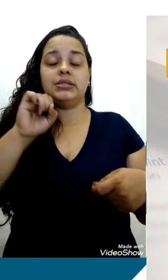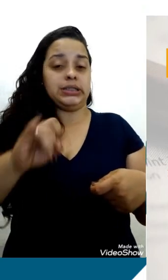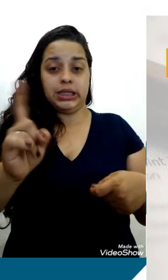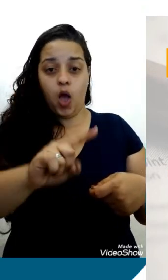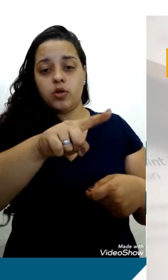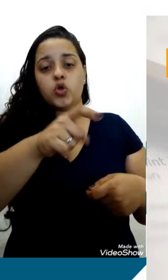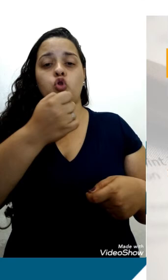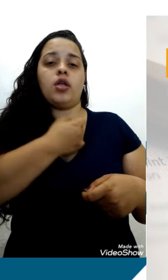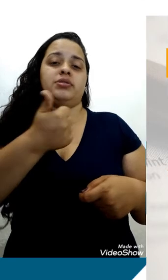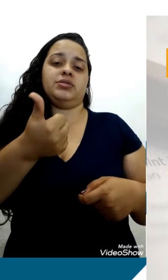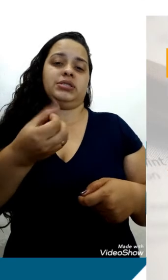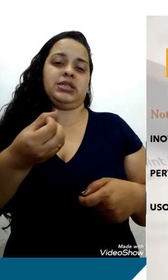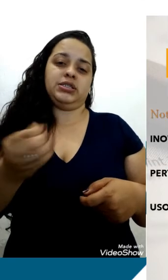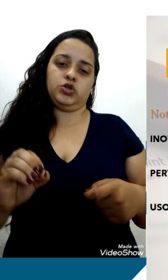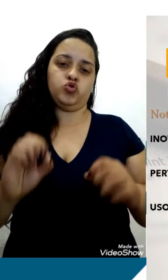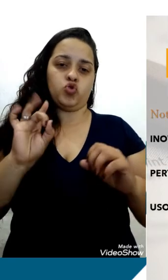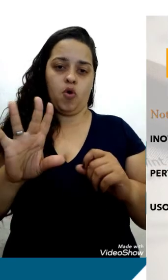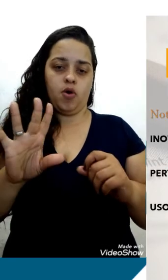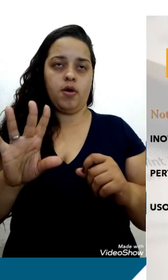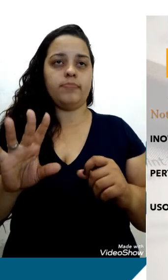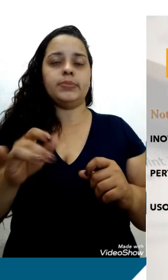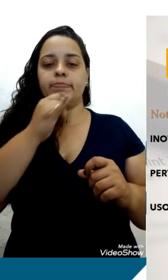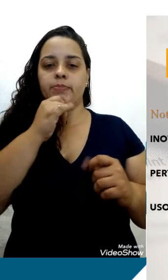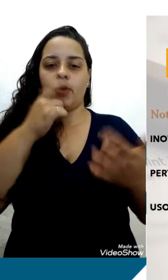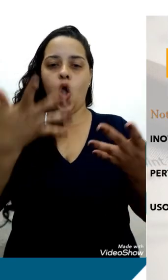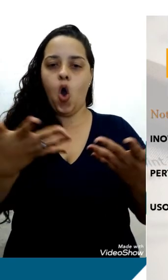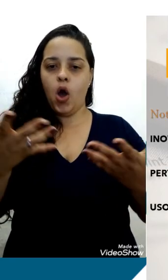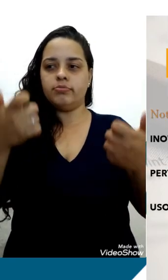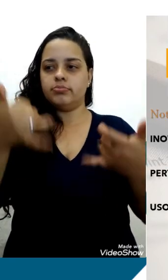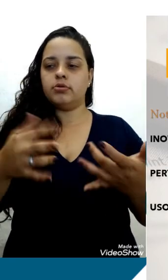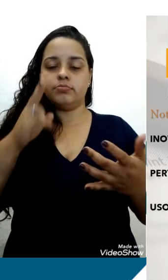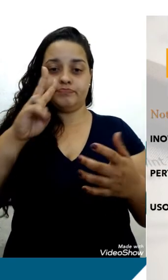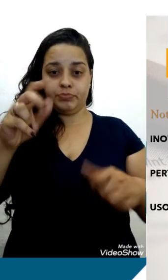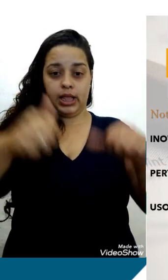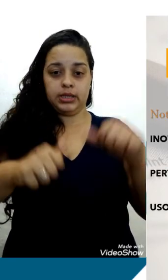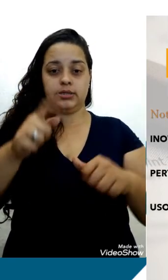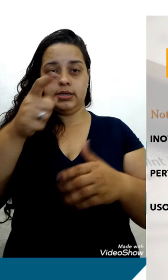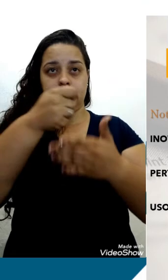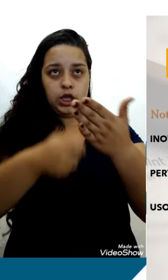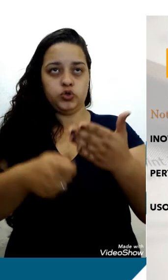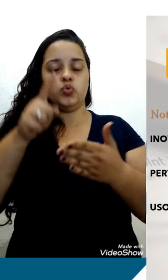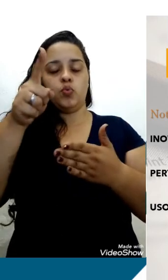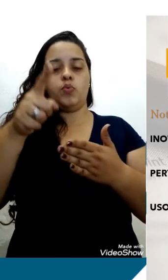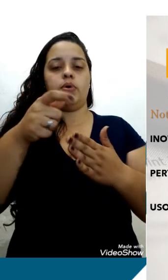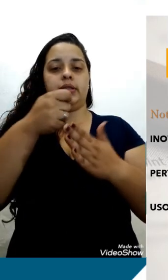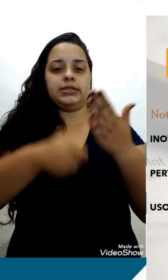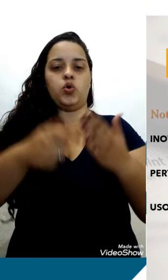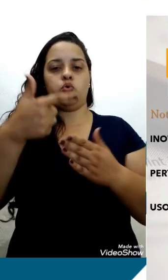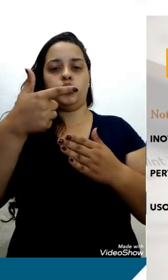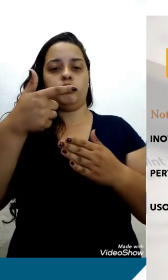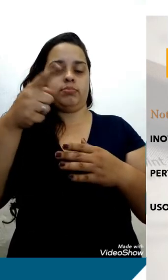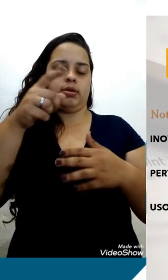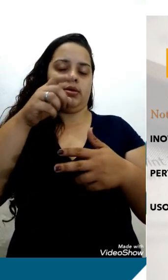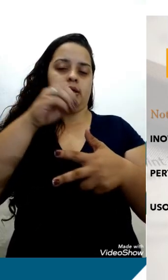competência 2. Eu quero que vocês analisem junto comigo esse trecho de uma redação do Enem 2018,